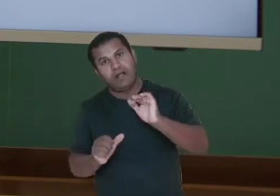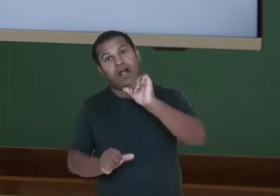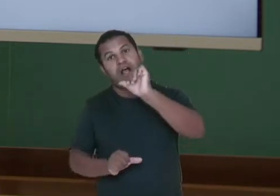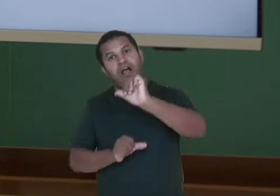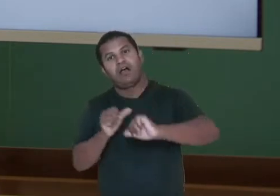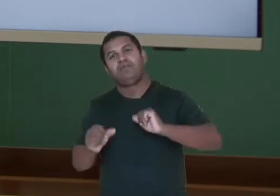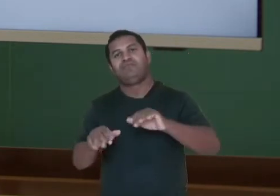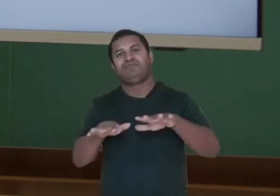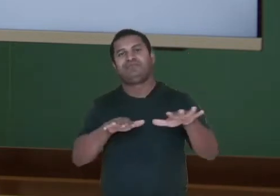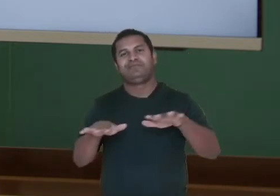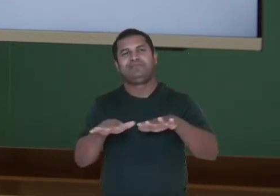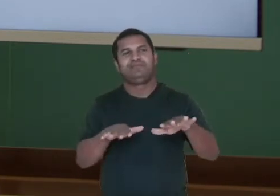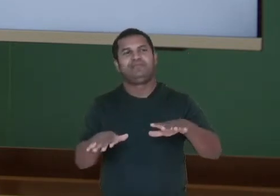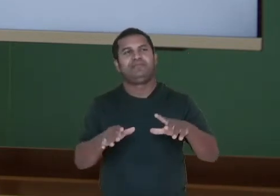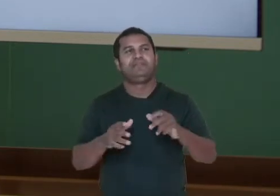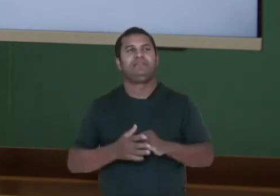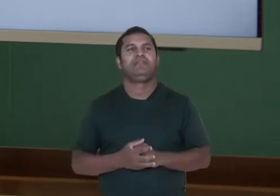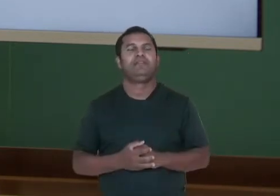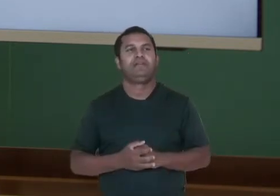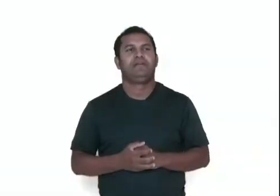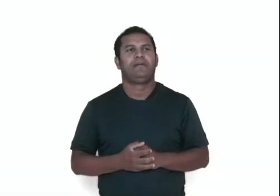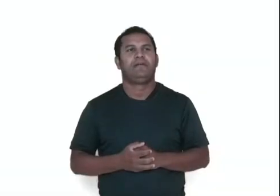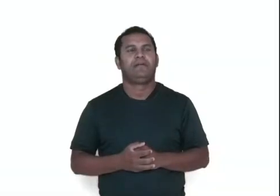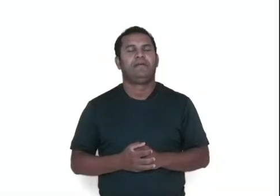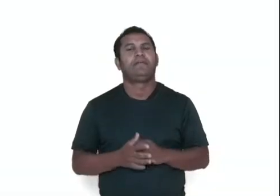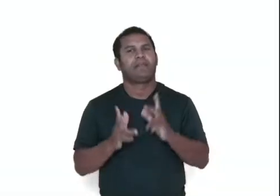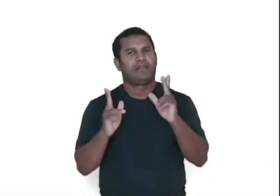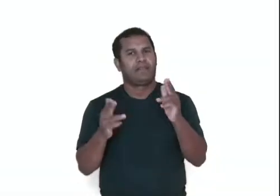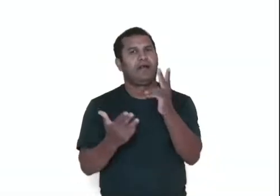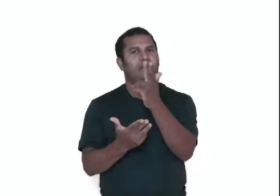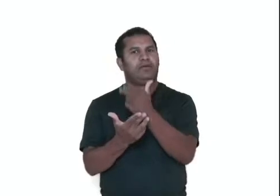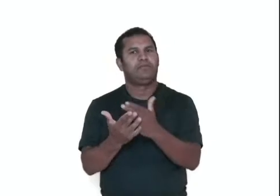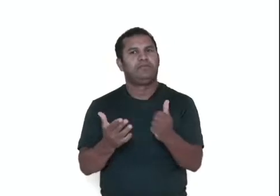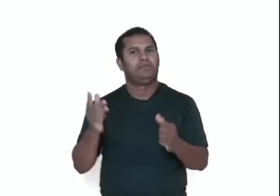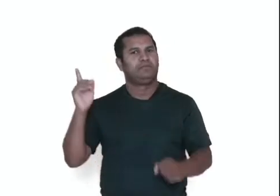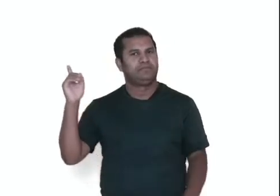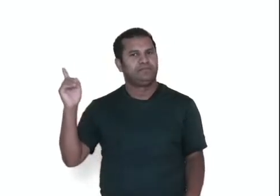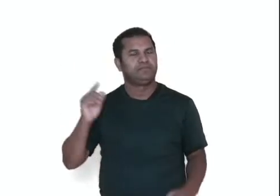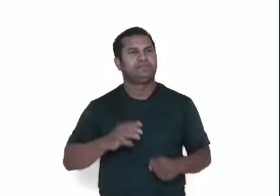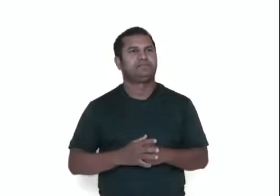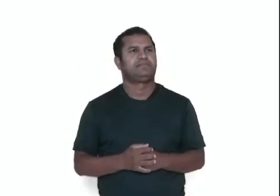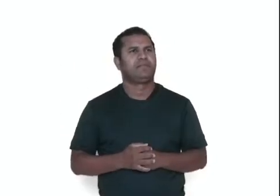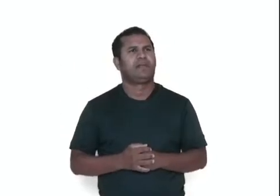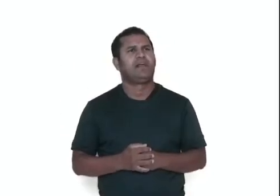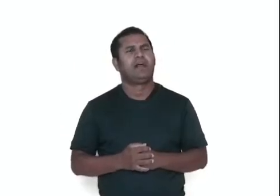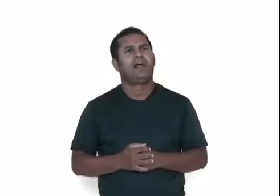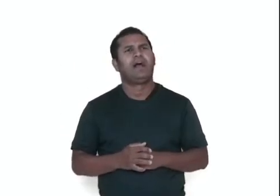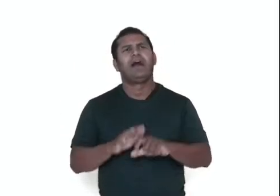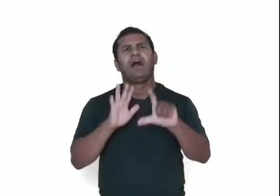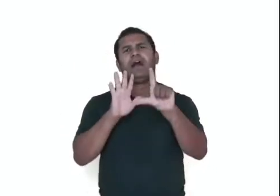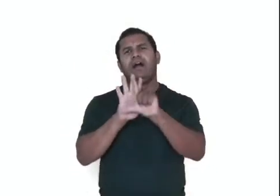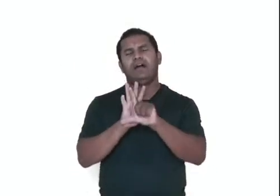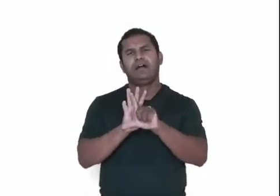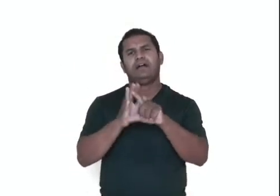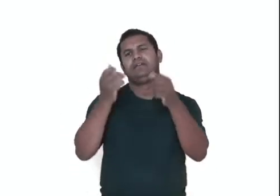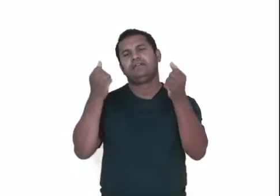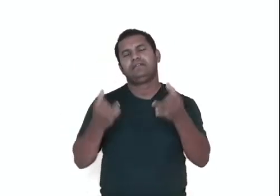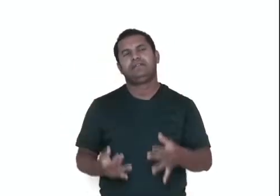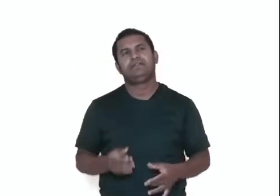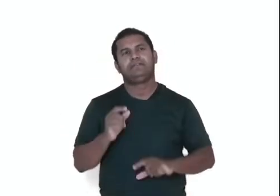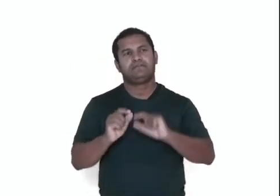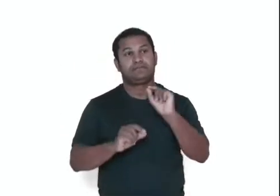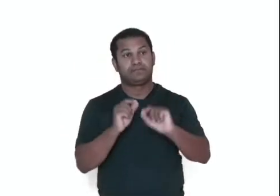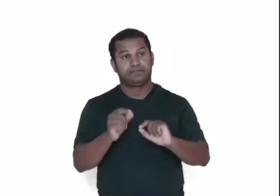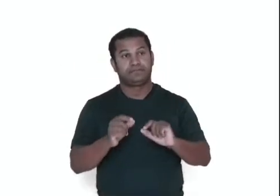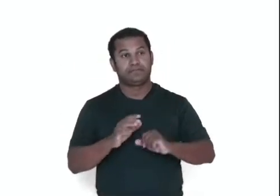leis? Né? Na física, vários princípios afirmam que certas propriedades físicas, com quantidades mensuráveis, não mudam com o